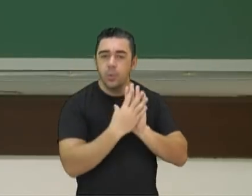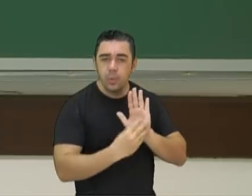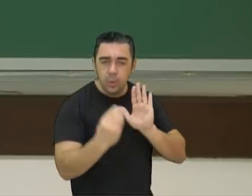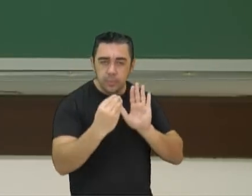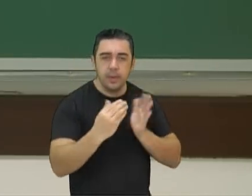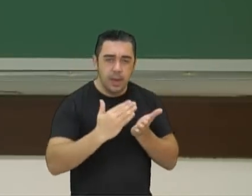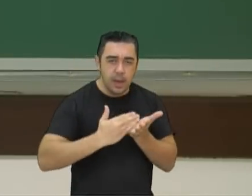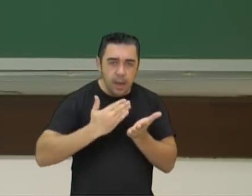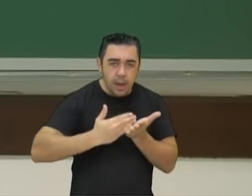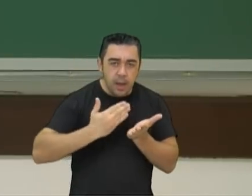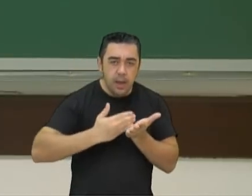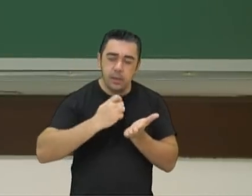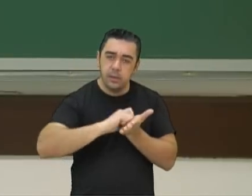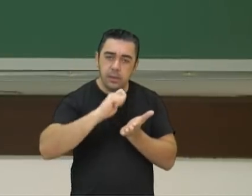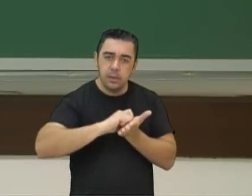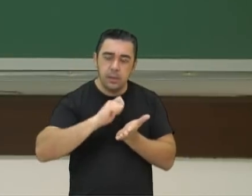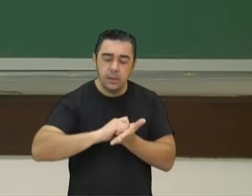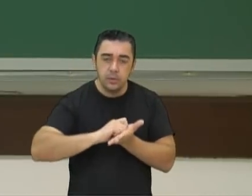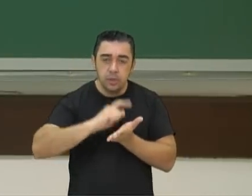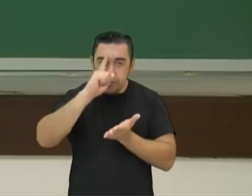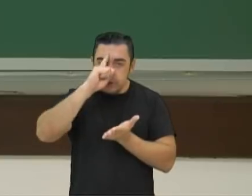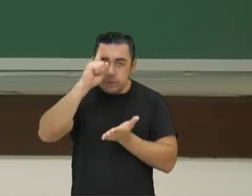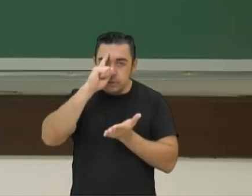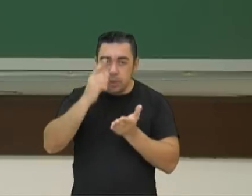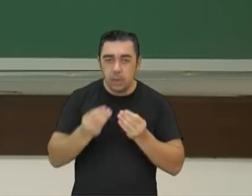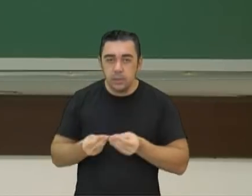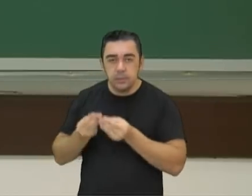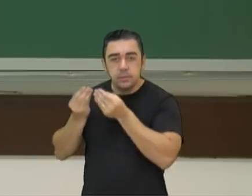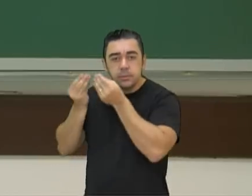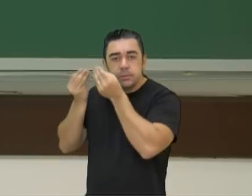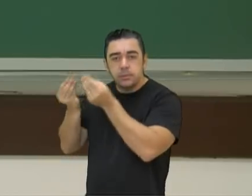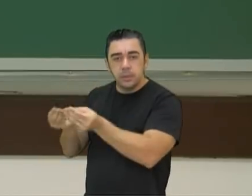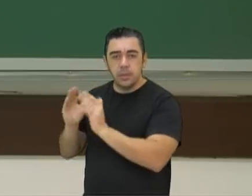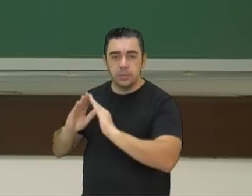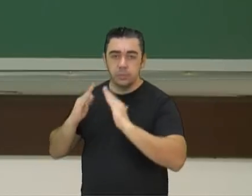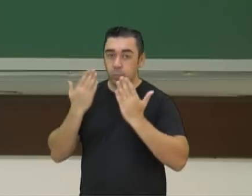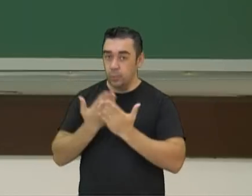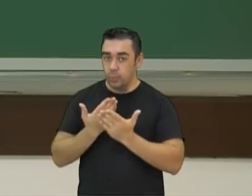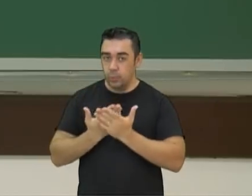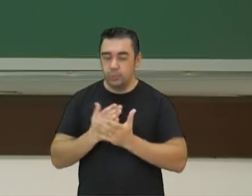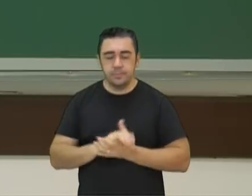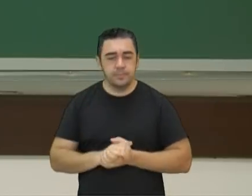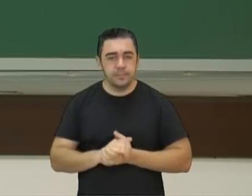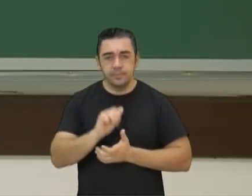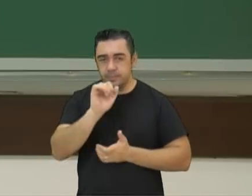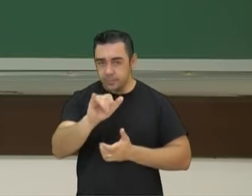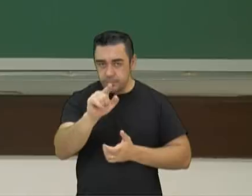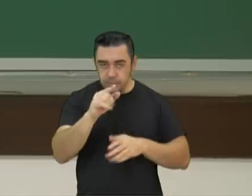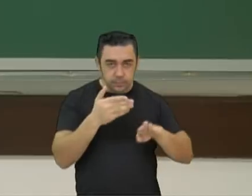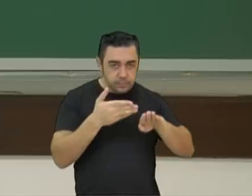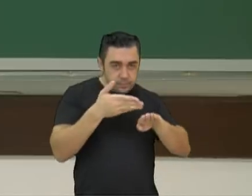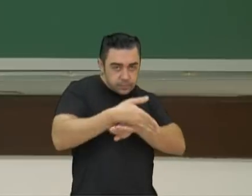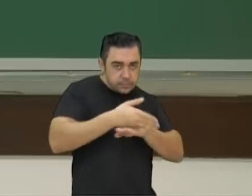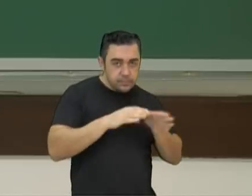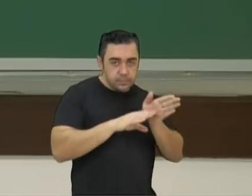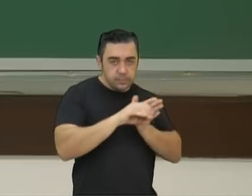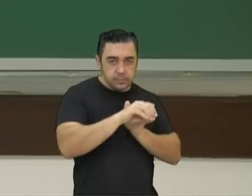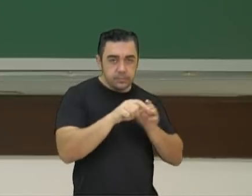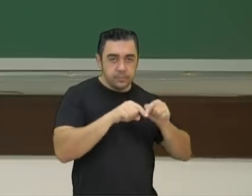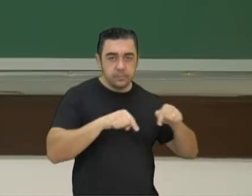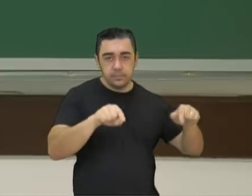seu caderno e marcar um dia para entregar tudo isso lá na sua escola. Se você acessa pelo Google